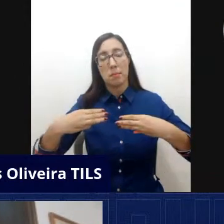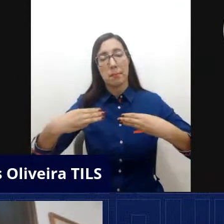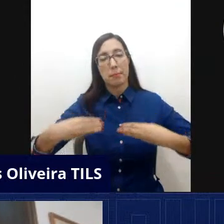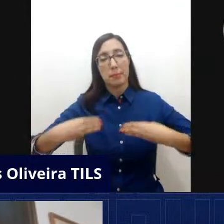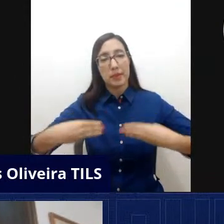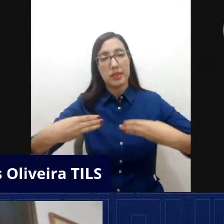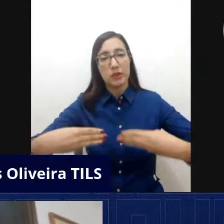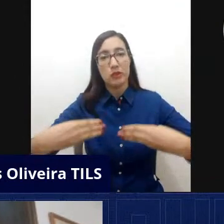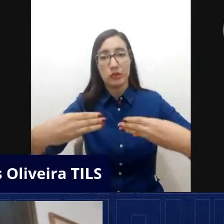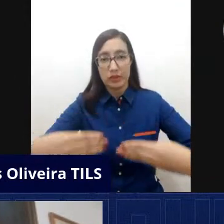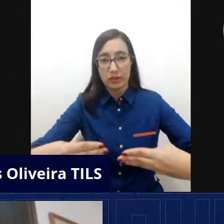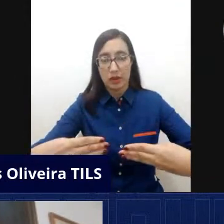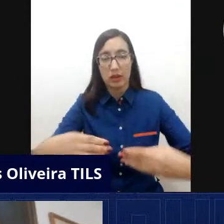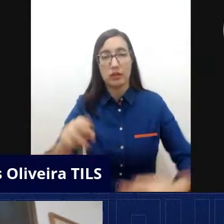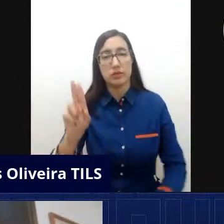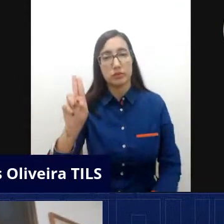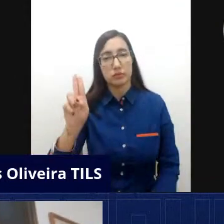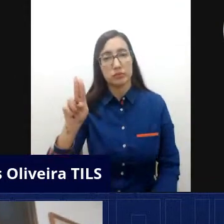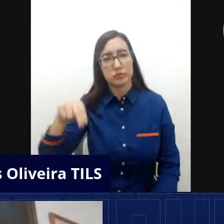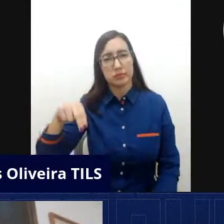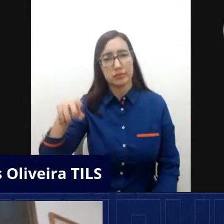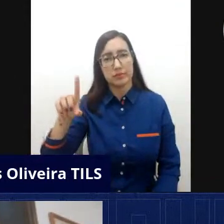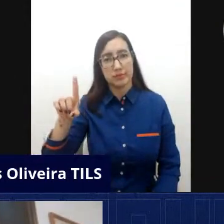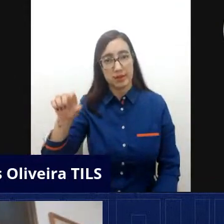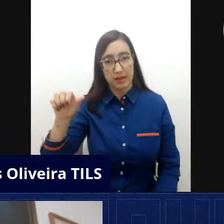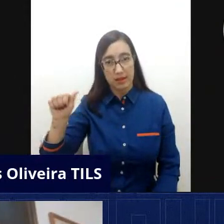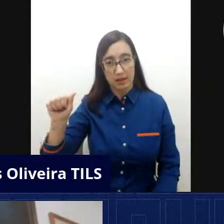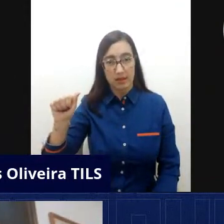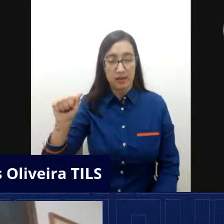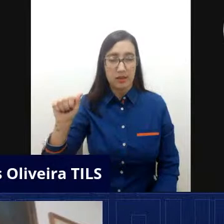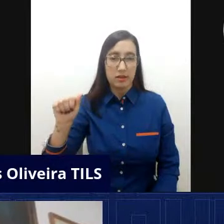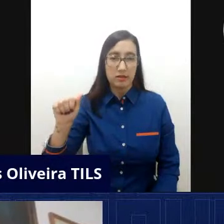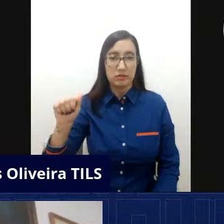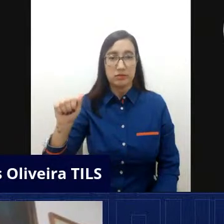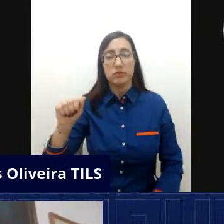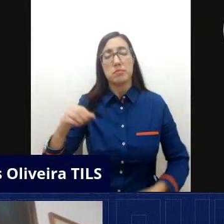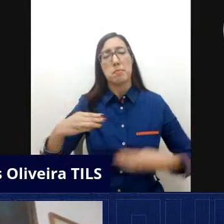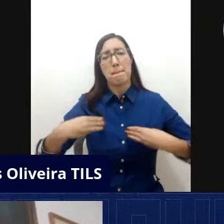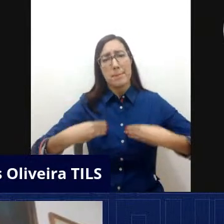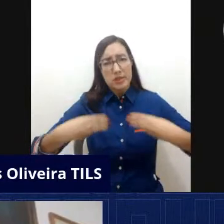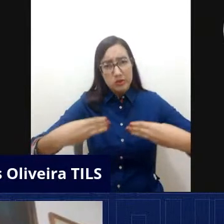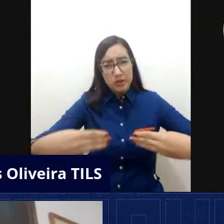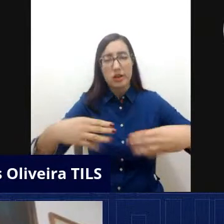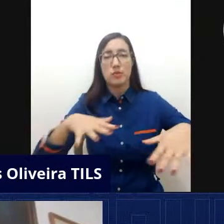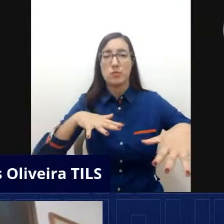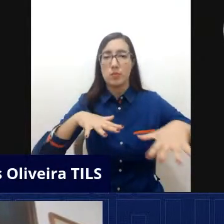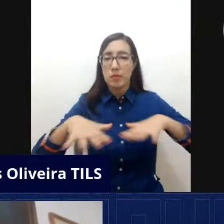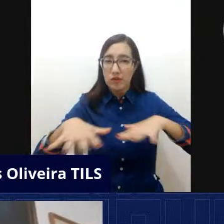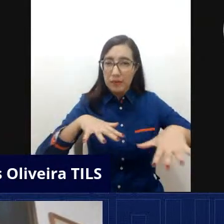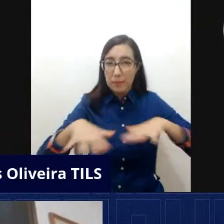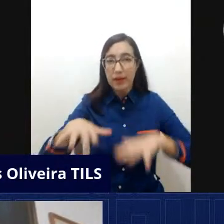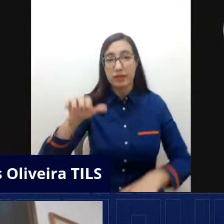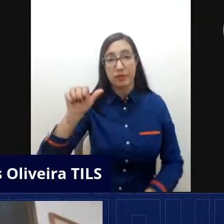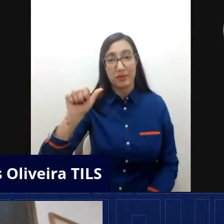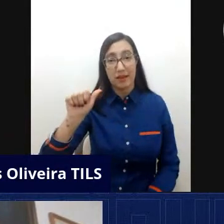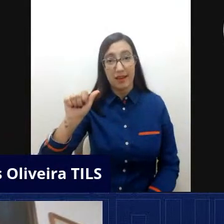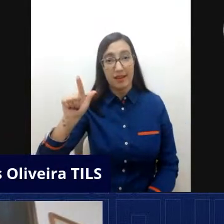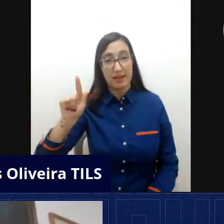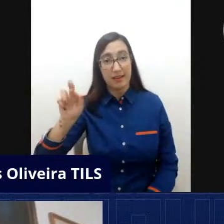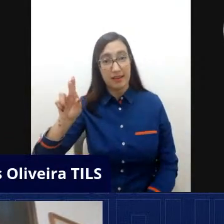o MDA, né? O Ministério do Desenvolvimento Agrário, que foi extinto, né, após o golpe